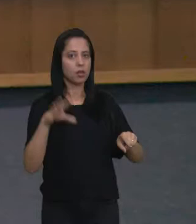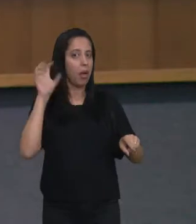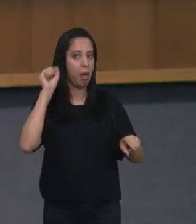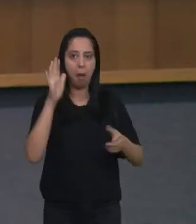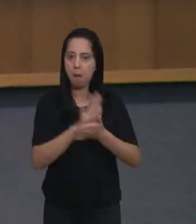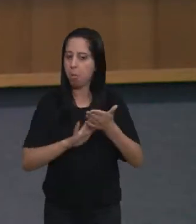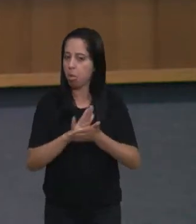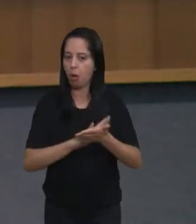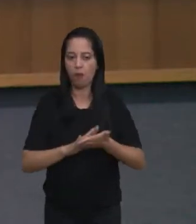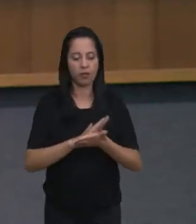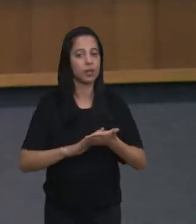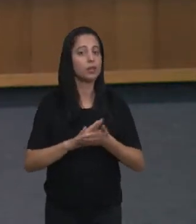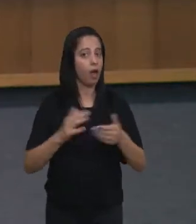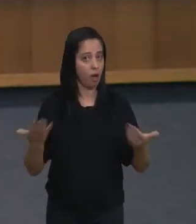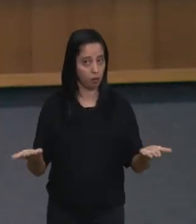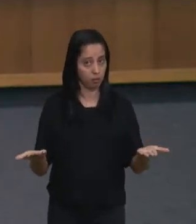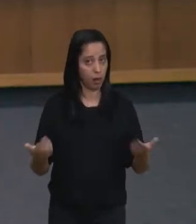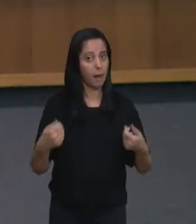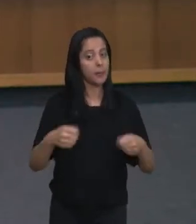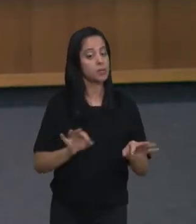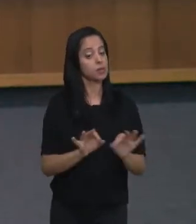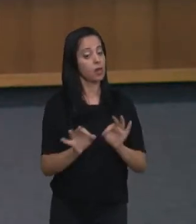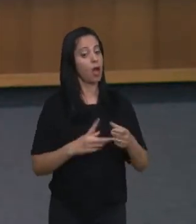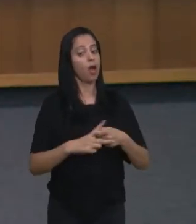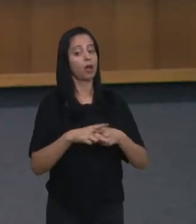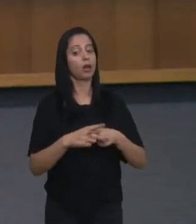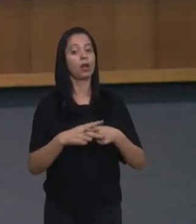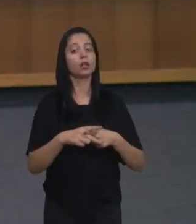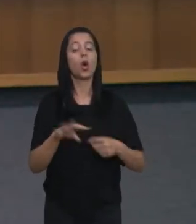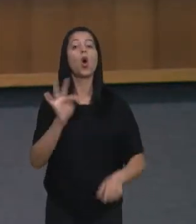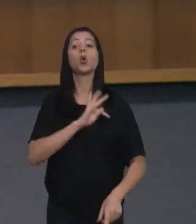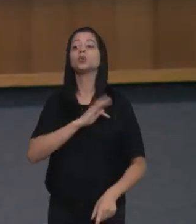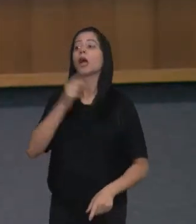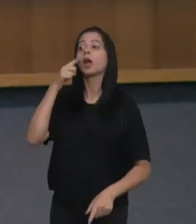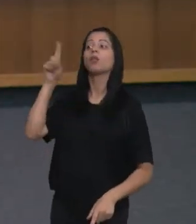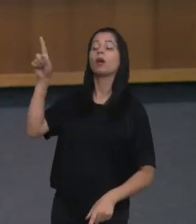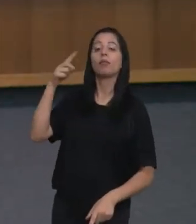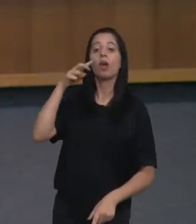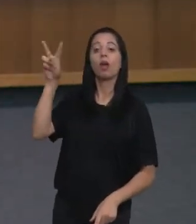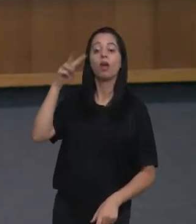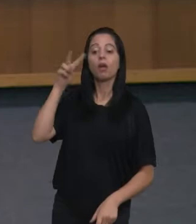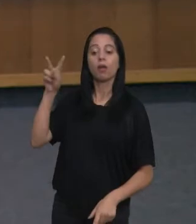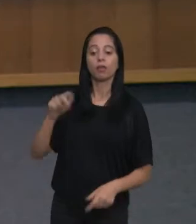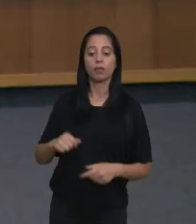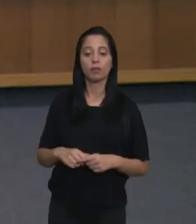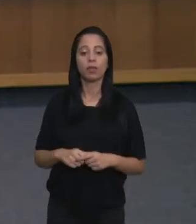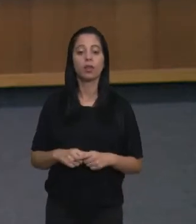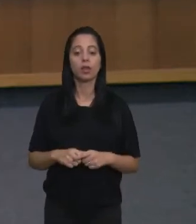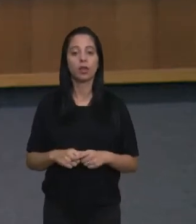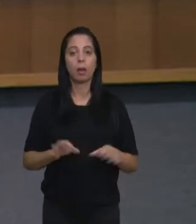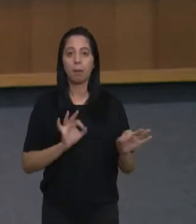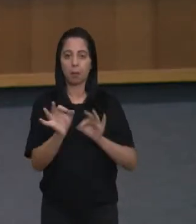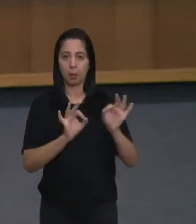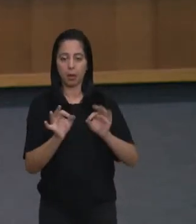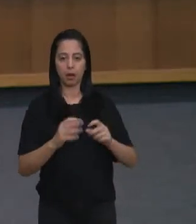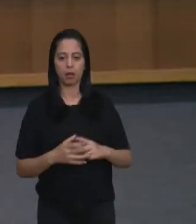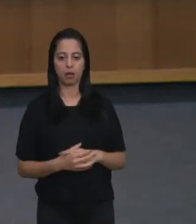escutando lá, tá? Então tem que verificar. O técnico está indo ver. O técnico está indo aí para ver se arruma.